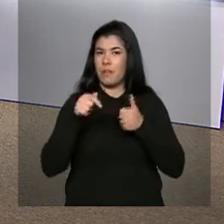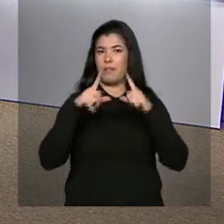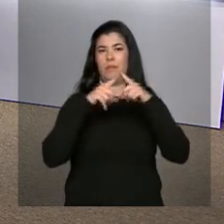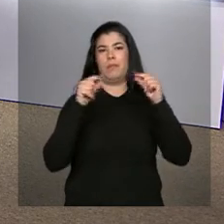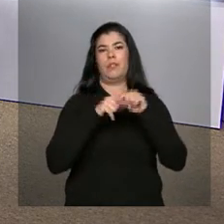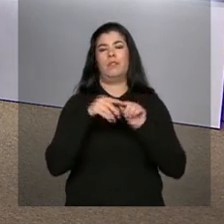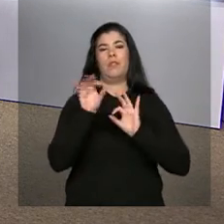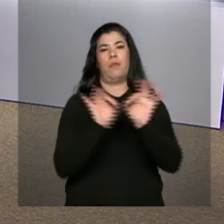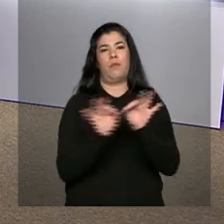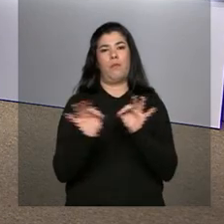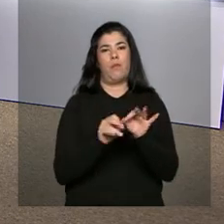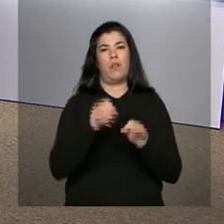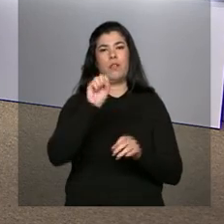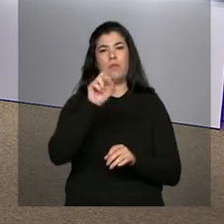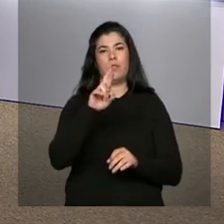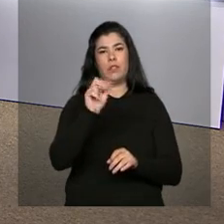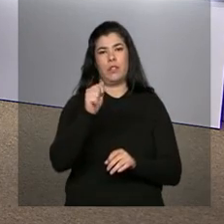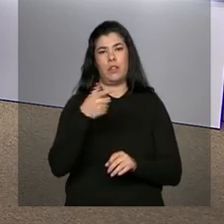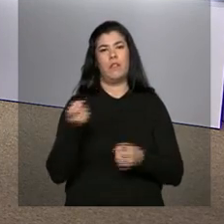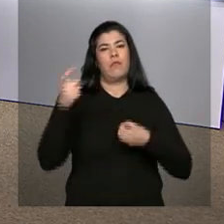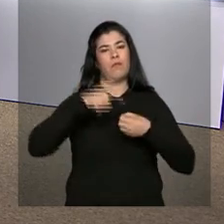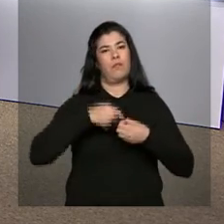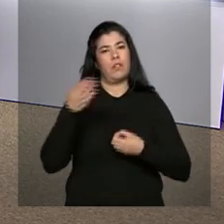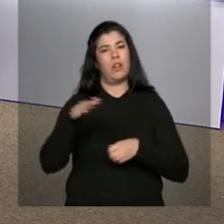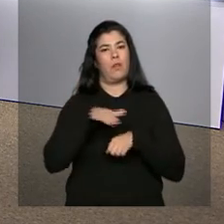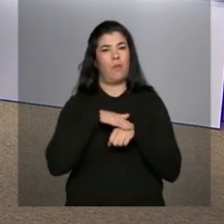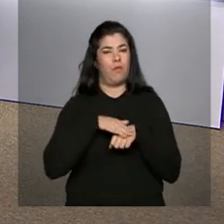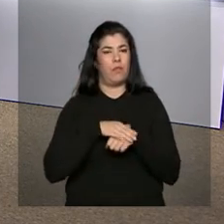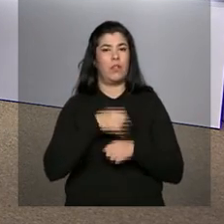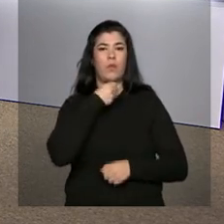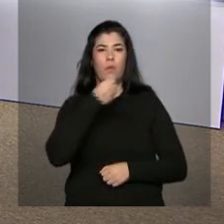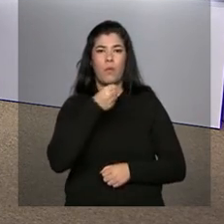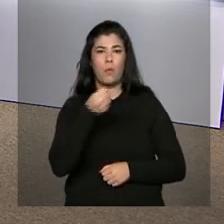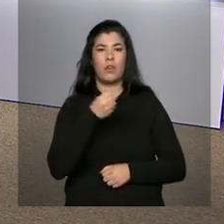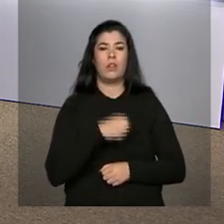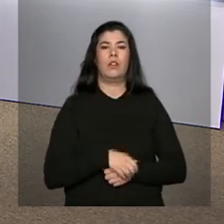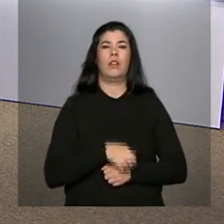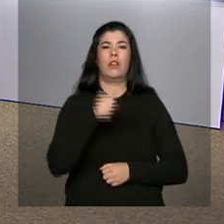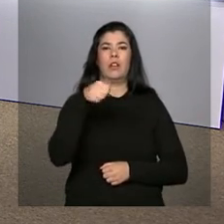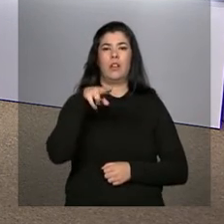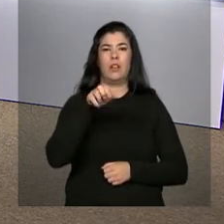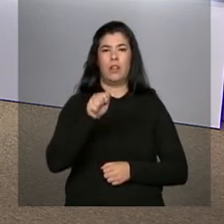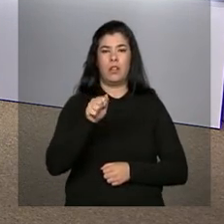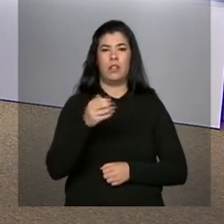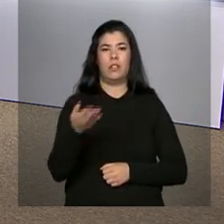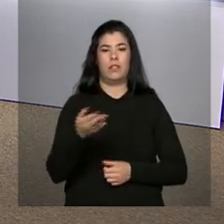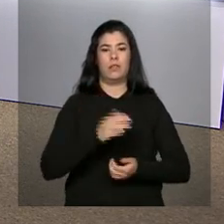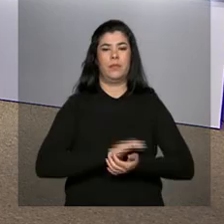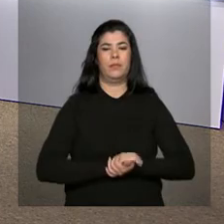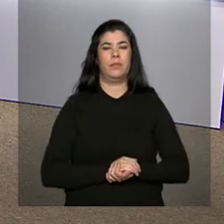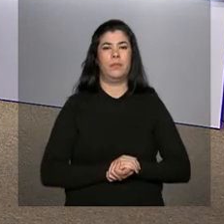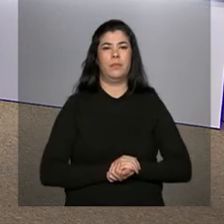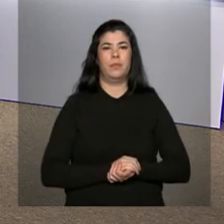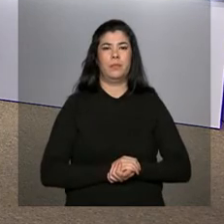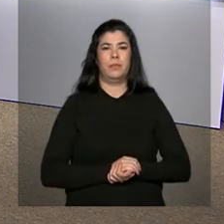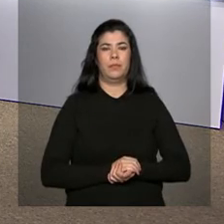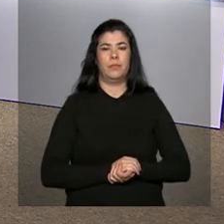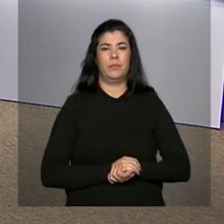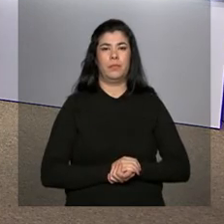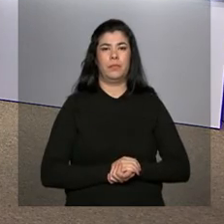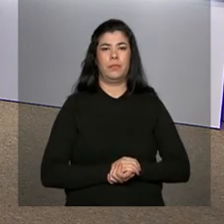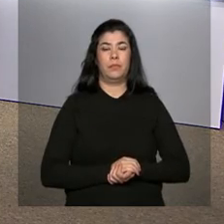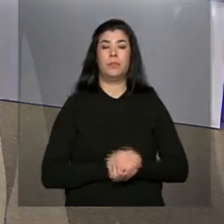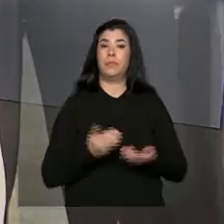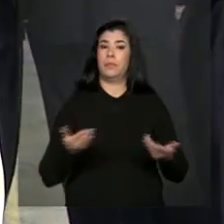o Plano Safra da Agricultura Familiar. Vamos voltar a conversar com a repórter Ana Gabriela Salles. Ana. Daniele,